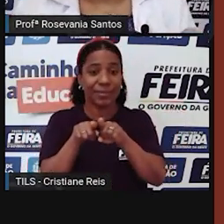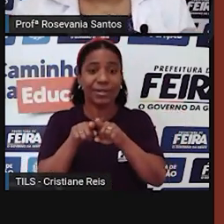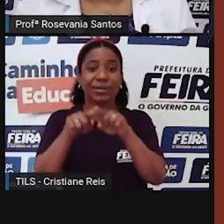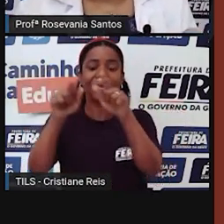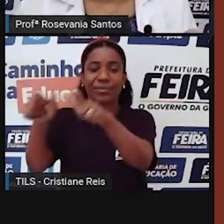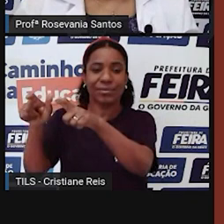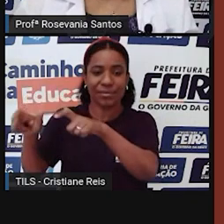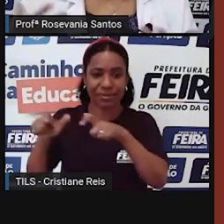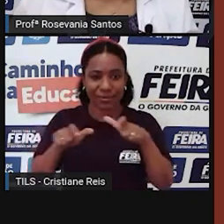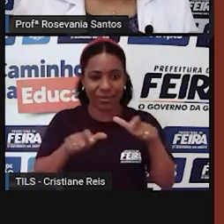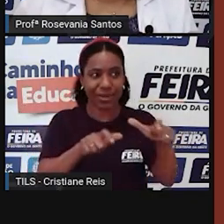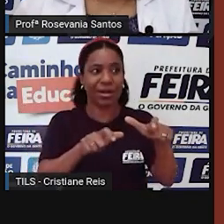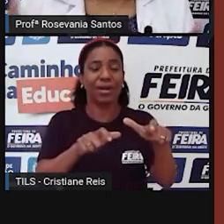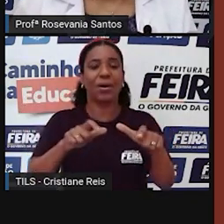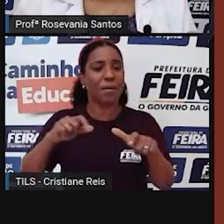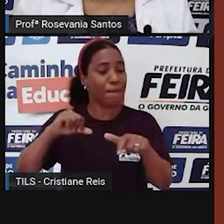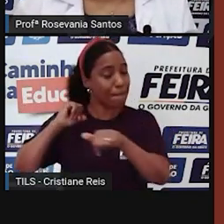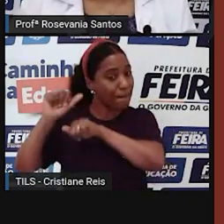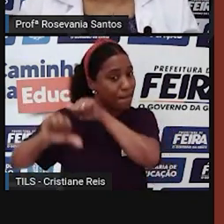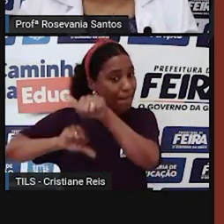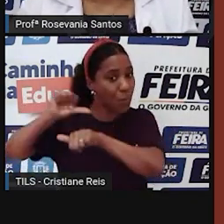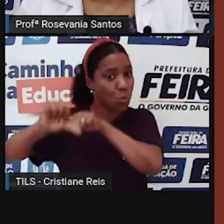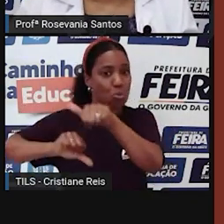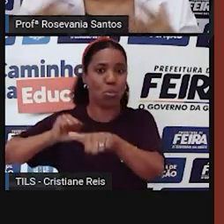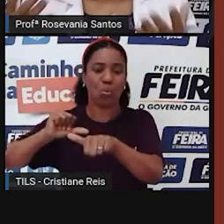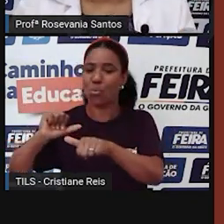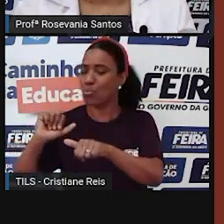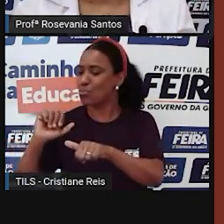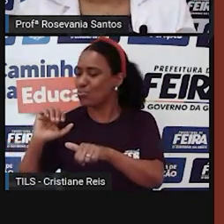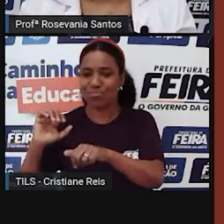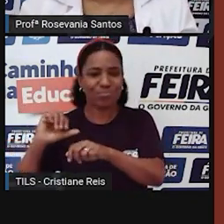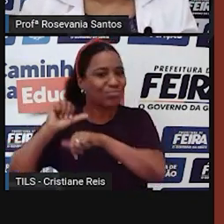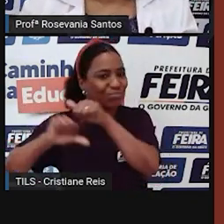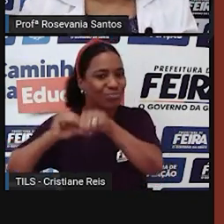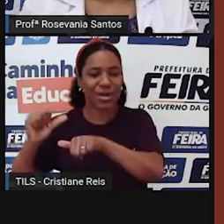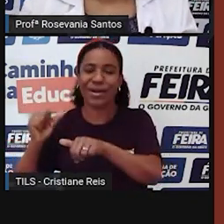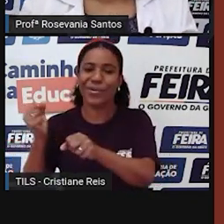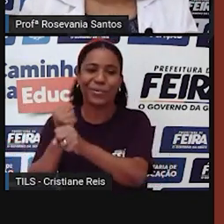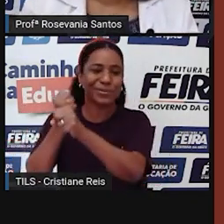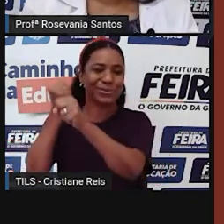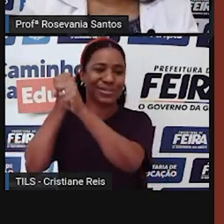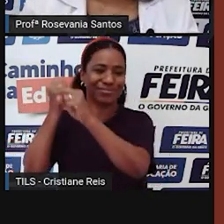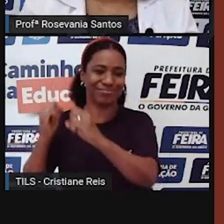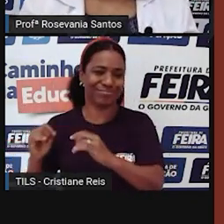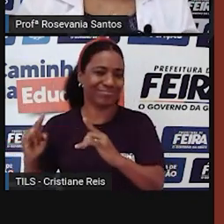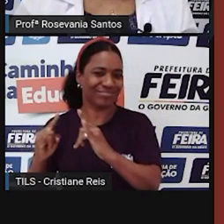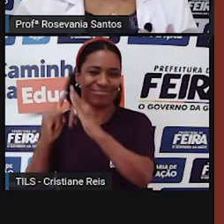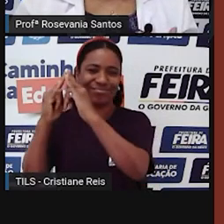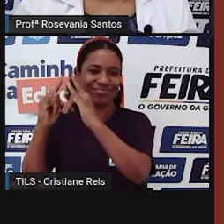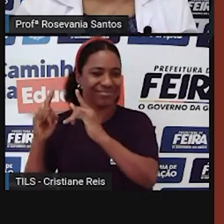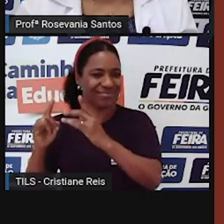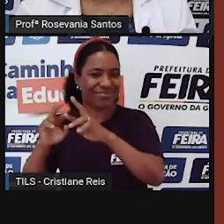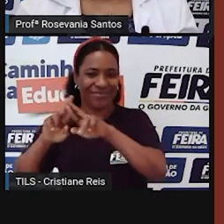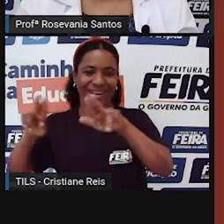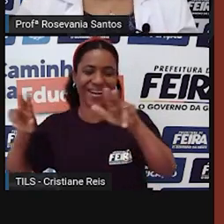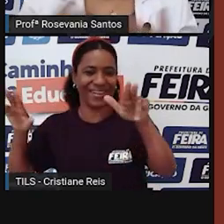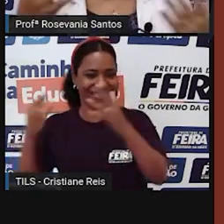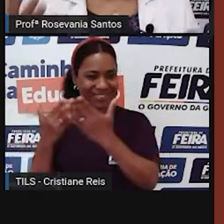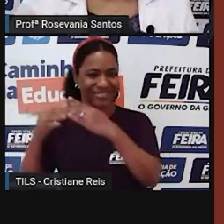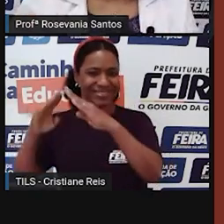foi totalmente ou parcialmente alterado pelo homem, que é o que a gente chama de paisagem artificial. A partir